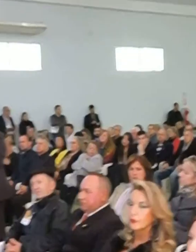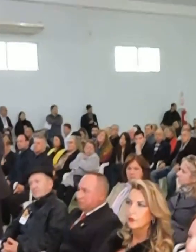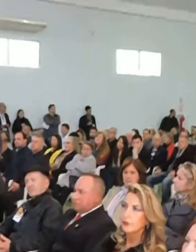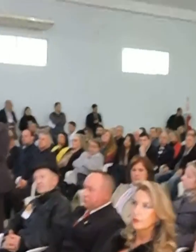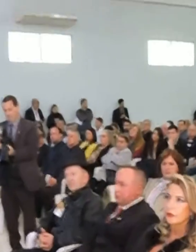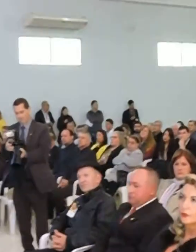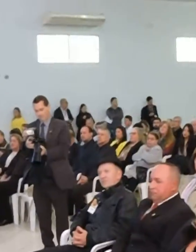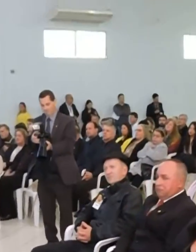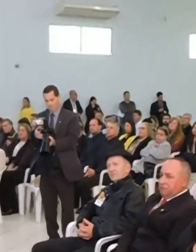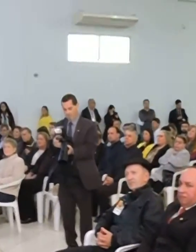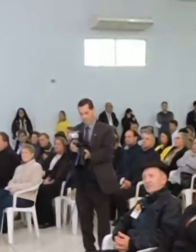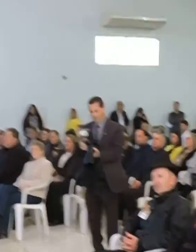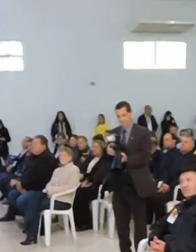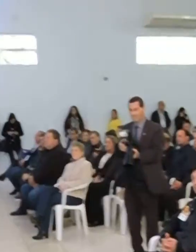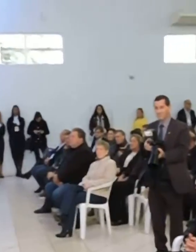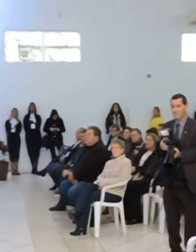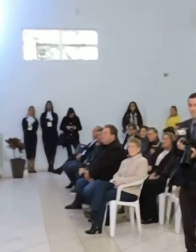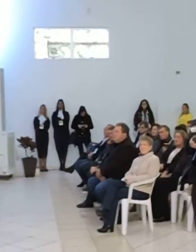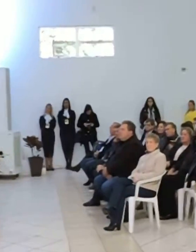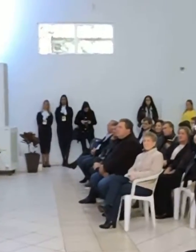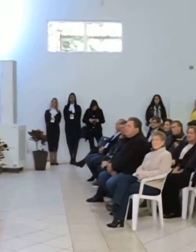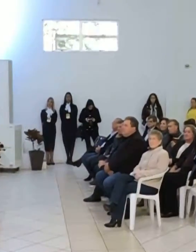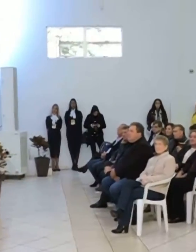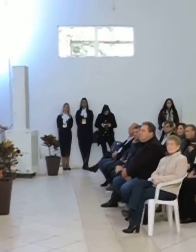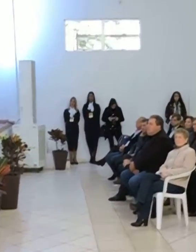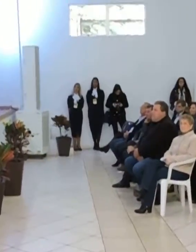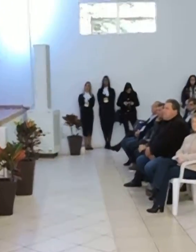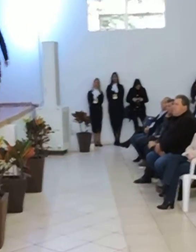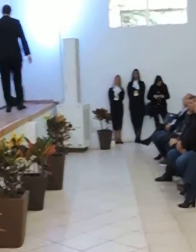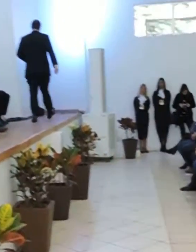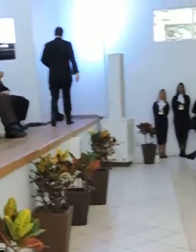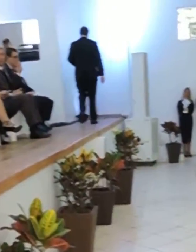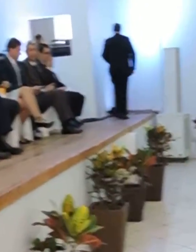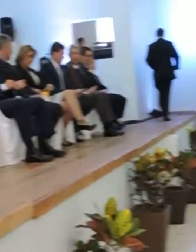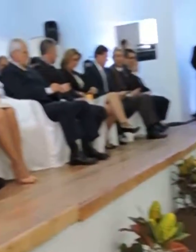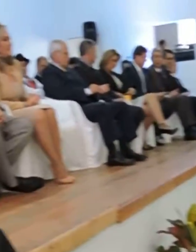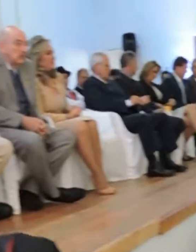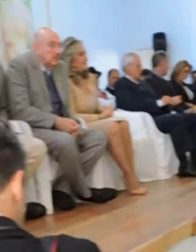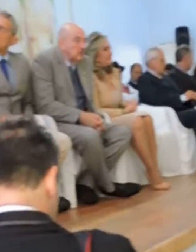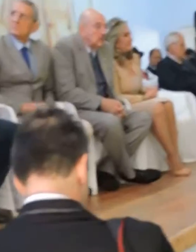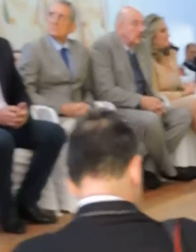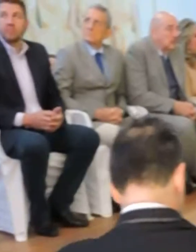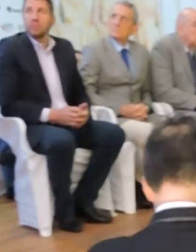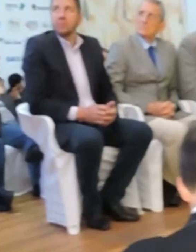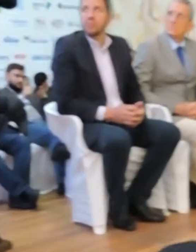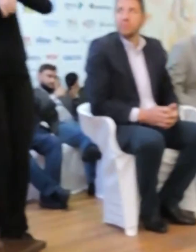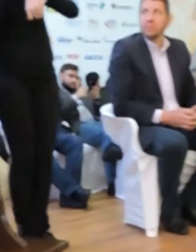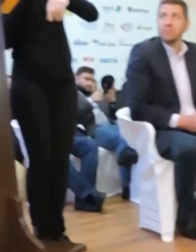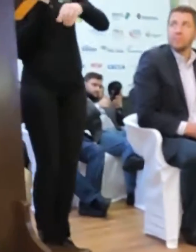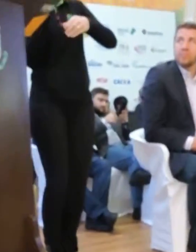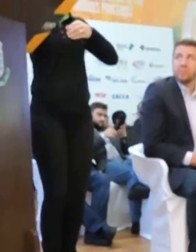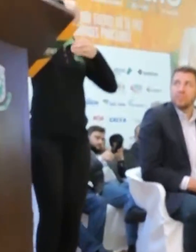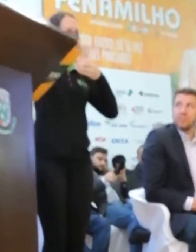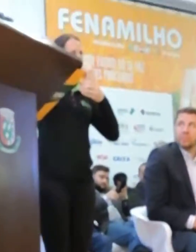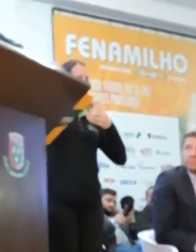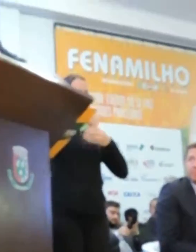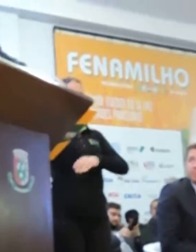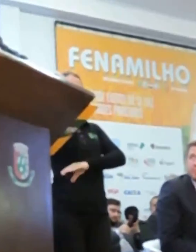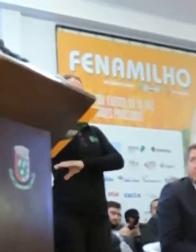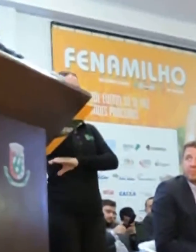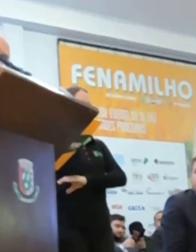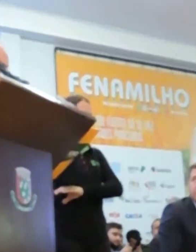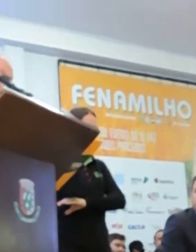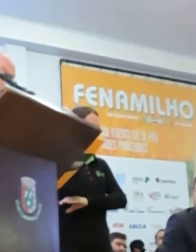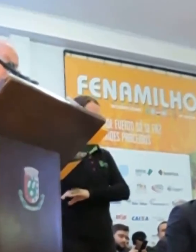Rio Grande do Sul, que 73% do PIB do nosso estado está concentrado na Grande Porto